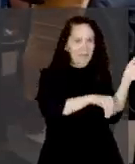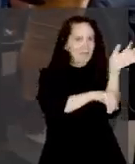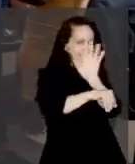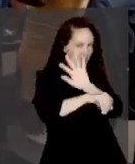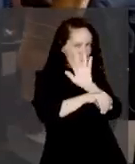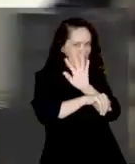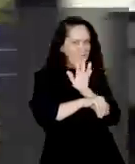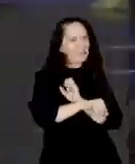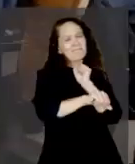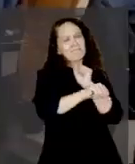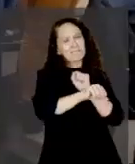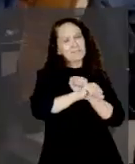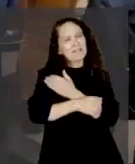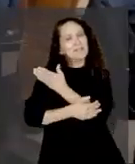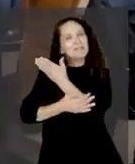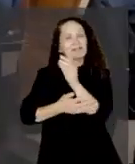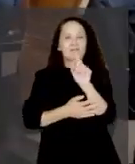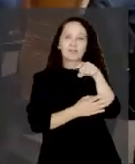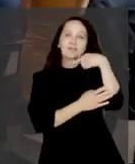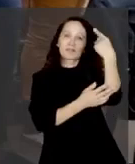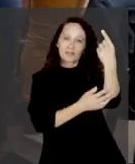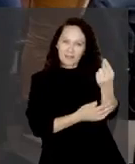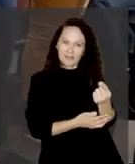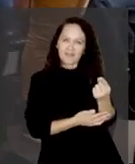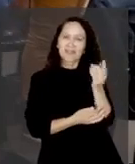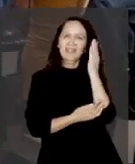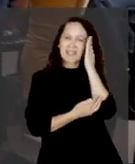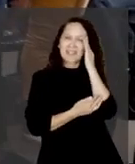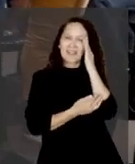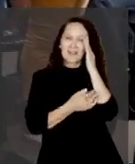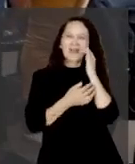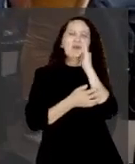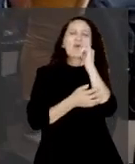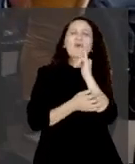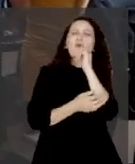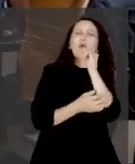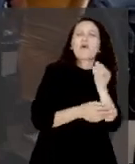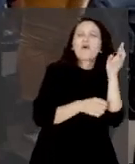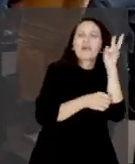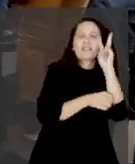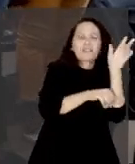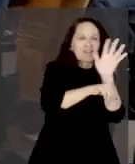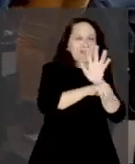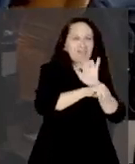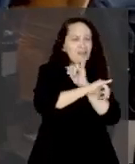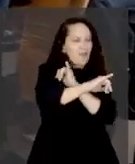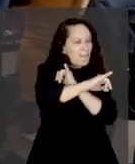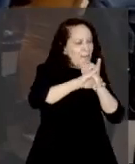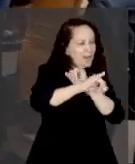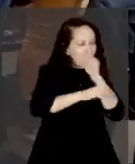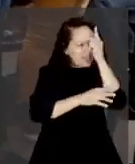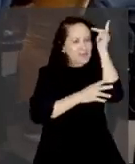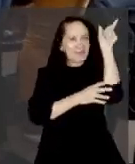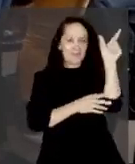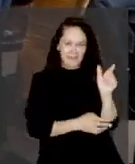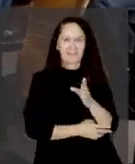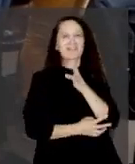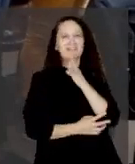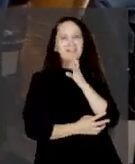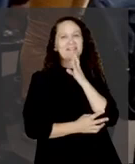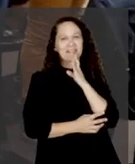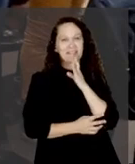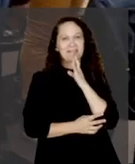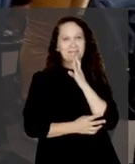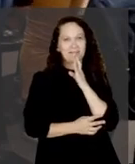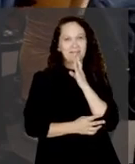Agradecimento especial, Larissa, cadê a Larissa que eu vi ela aí? Larissa Sampaio, que nos ajudou muito a